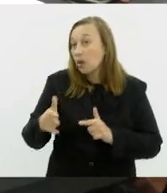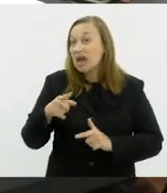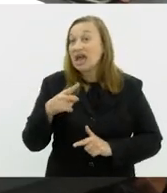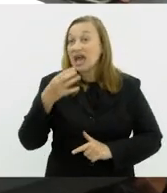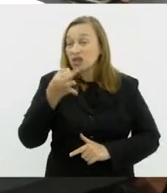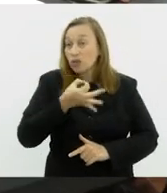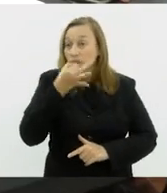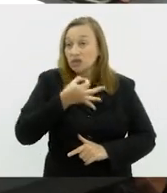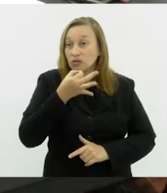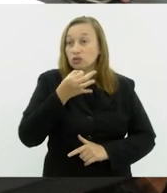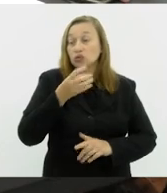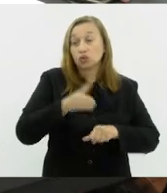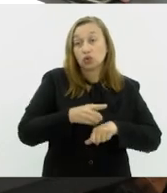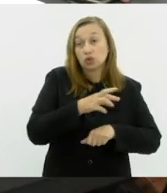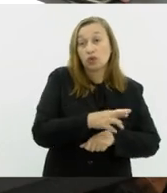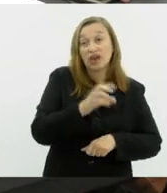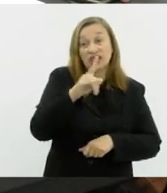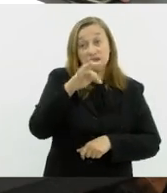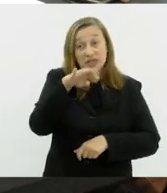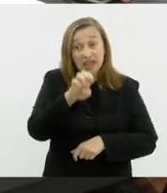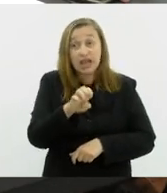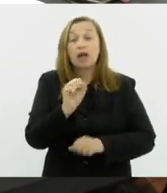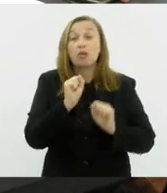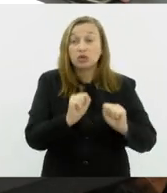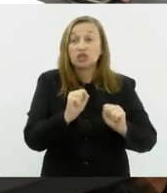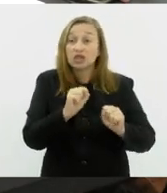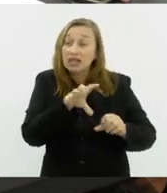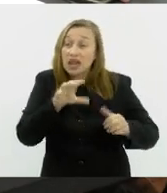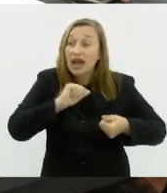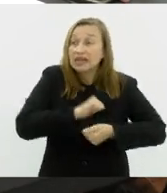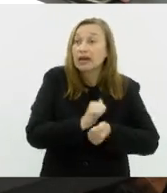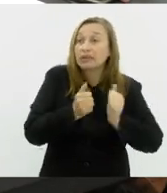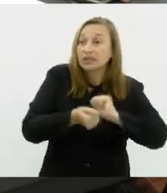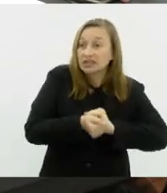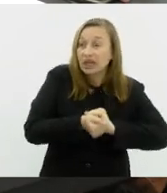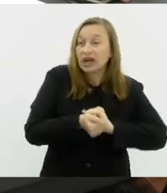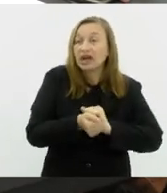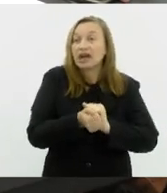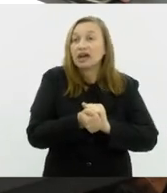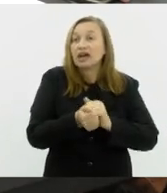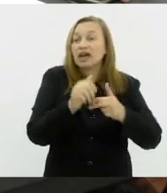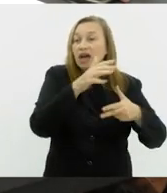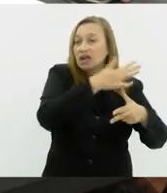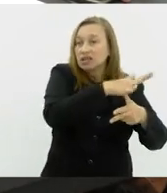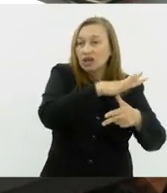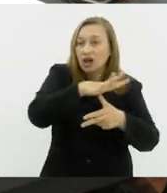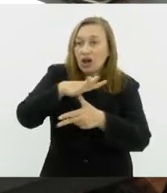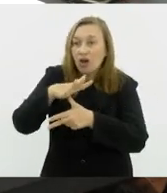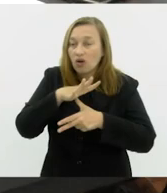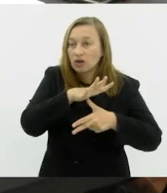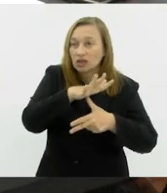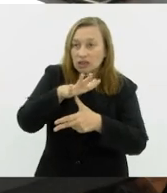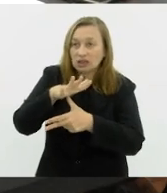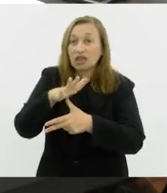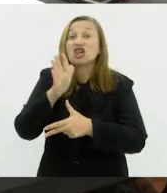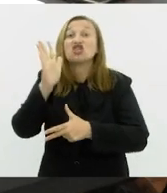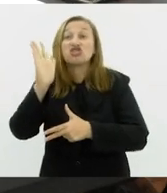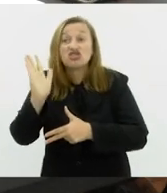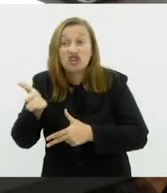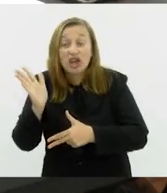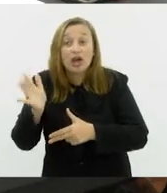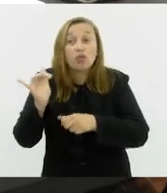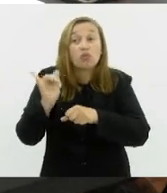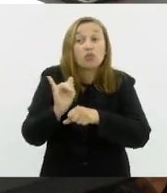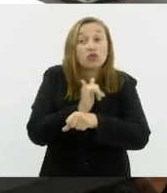sugestão do doutor Spinelli, o DSE iria adotar a extinção dessa rota jigóia passando por cima do Joá. Então, já era uma